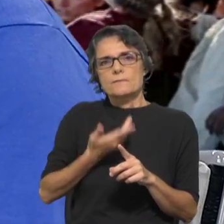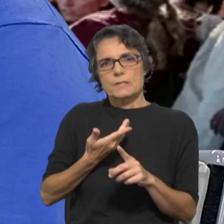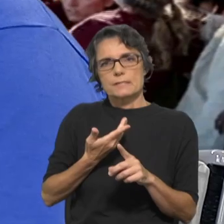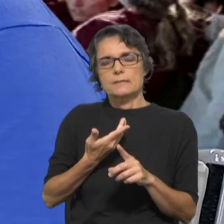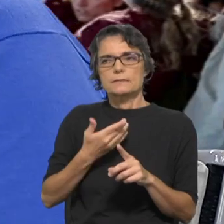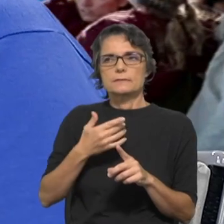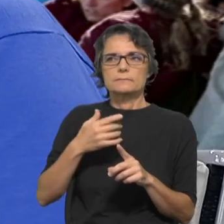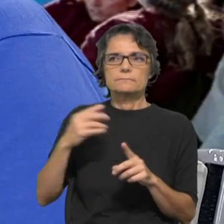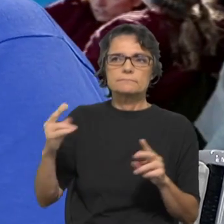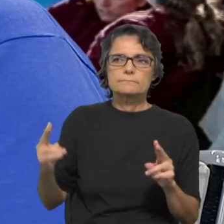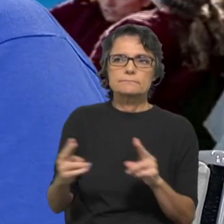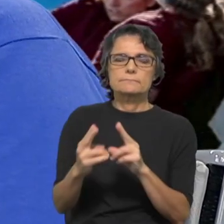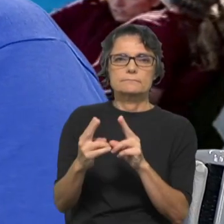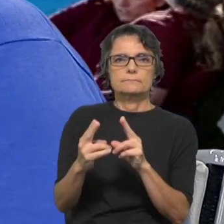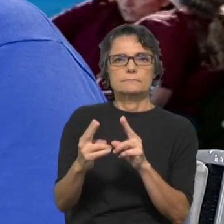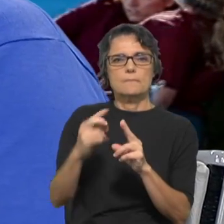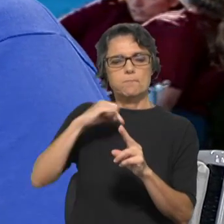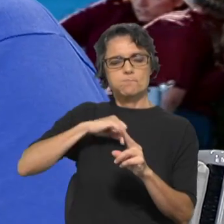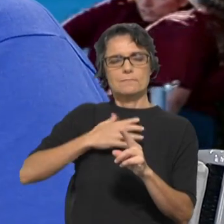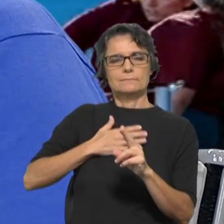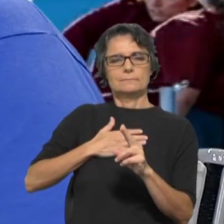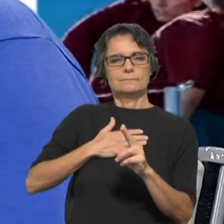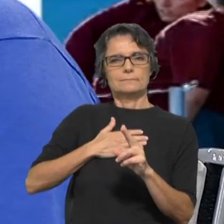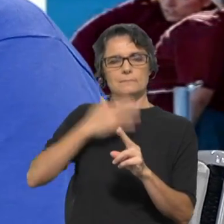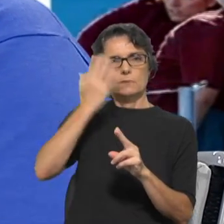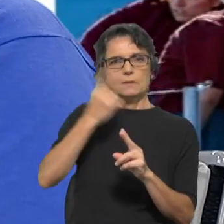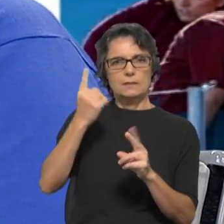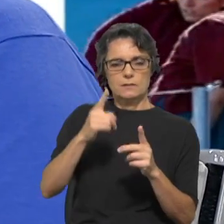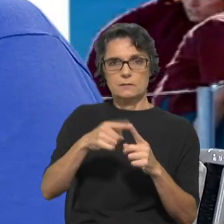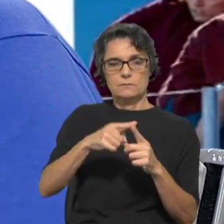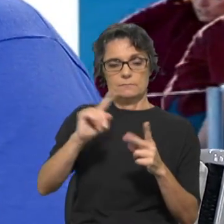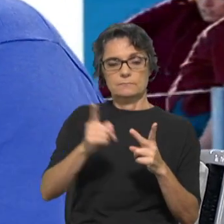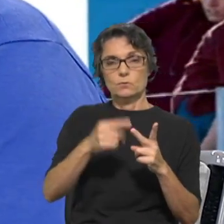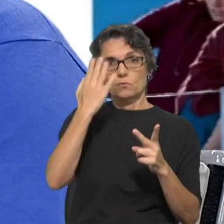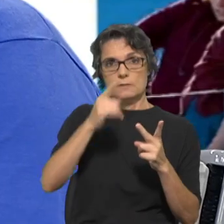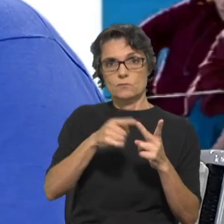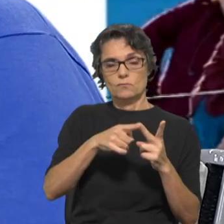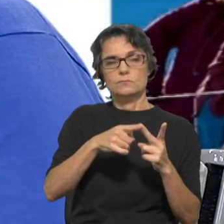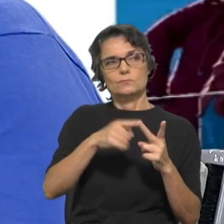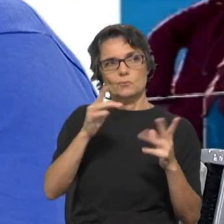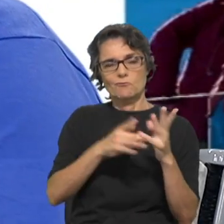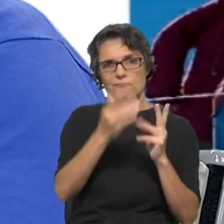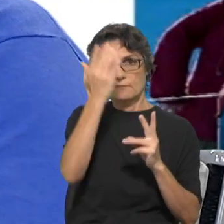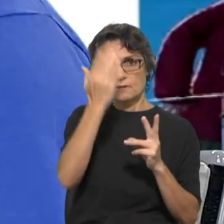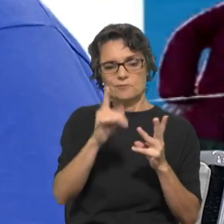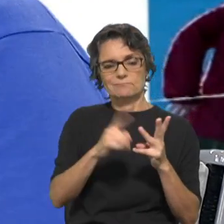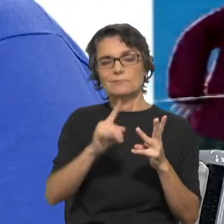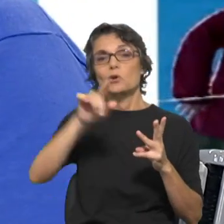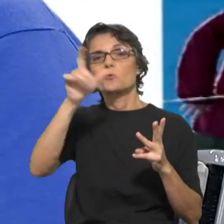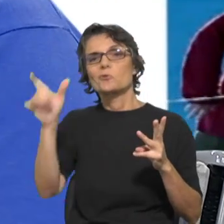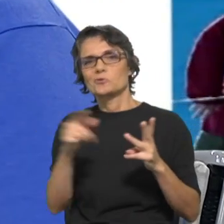encontro consigo mesmos, no primeiro dia, com Deus, no segundo dia e com os outros. E pretende avivar